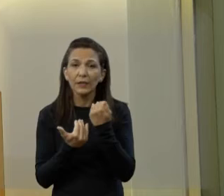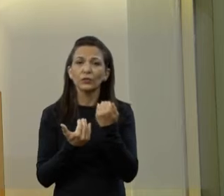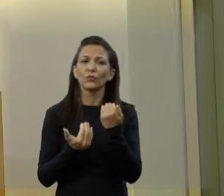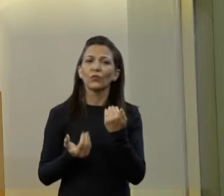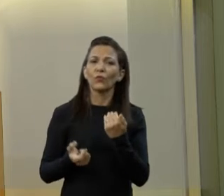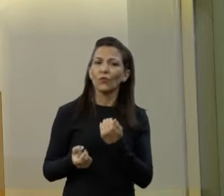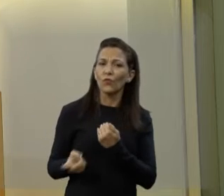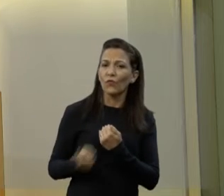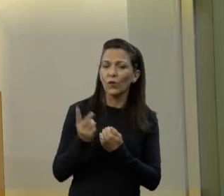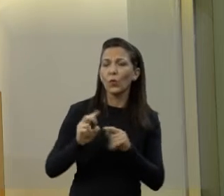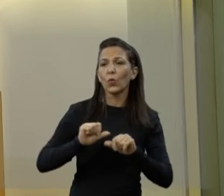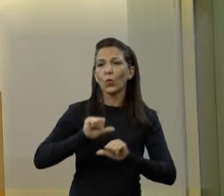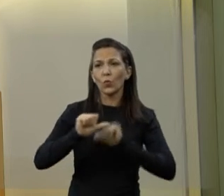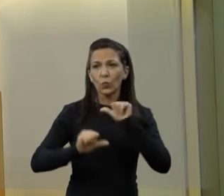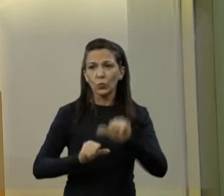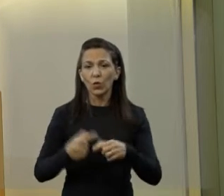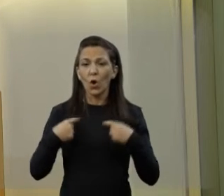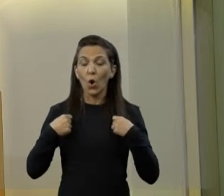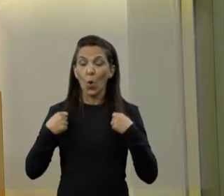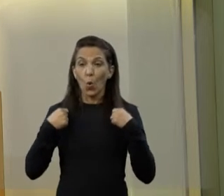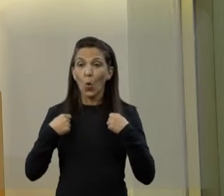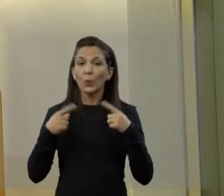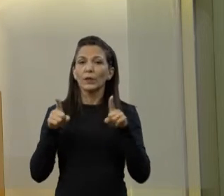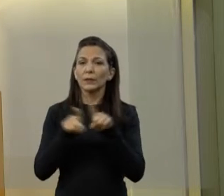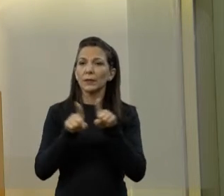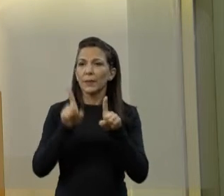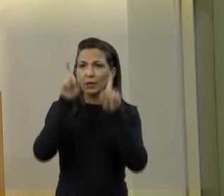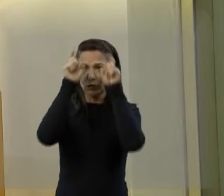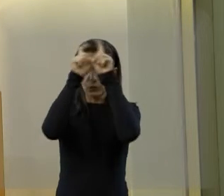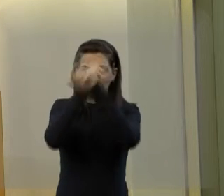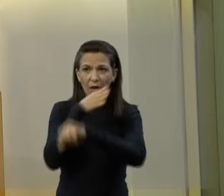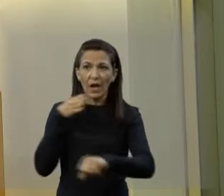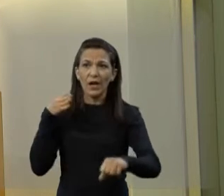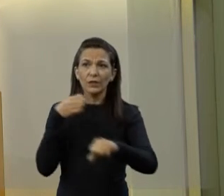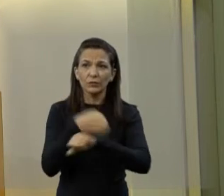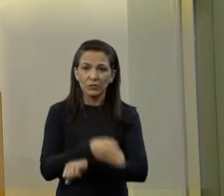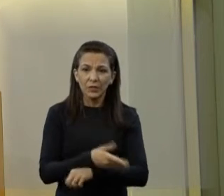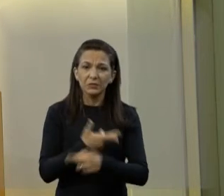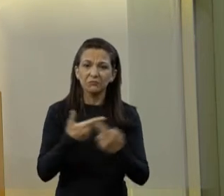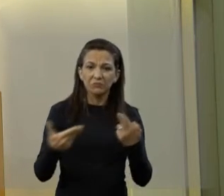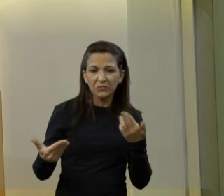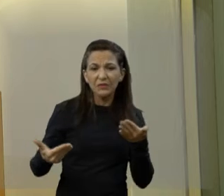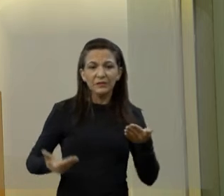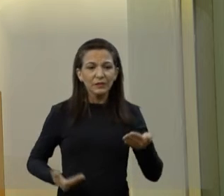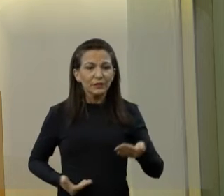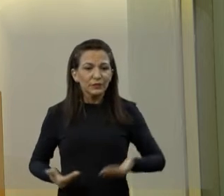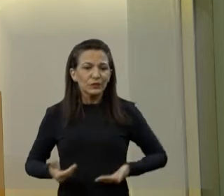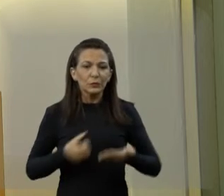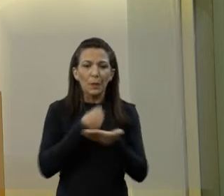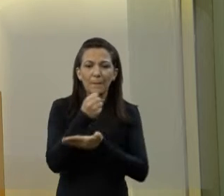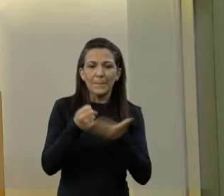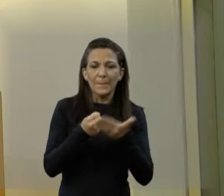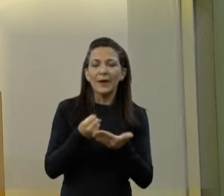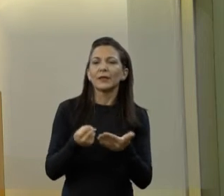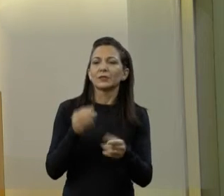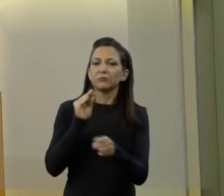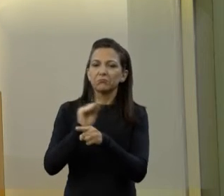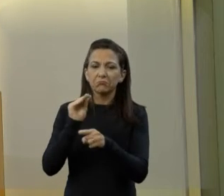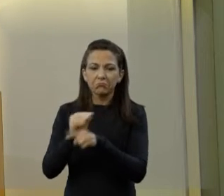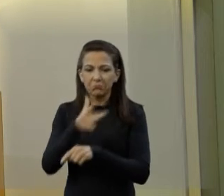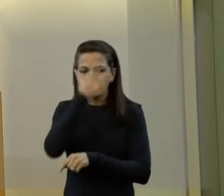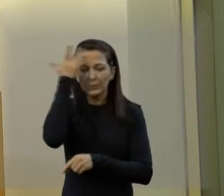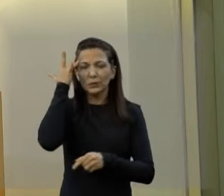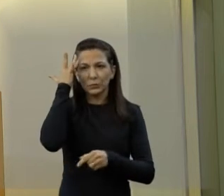e no preço também do vestuários e na dificuldade ao acesso aos bens e serviços básicos para a sobrevivência do